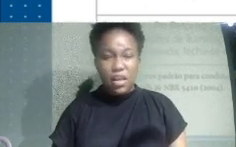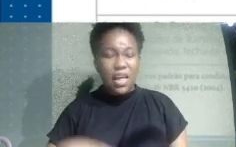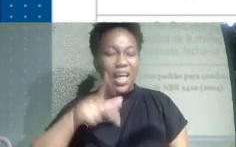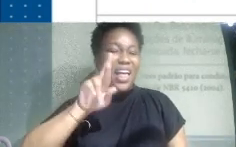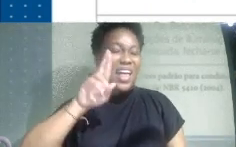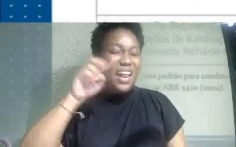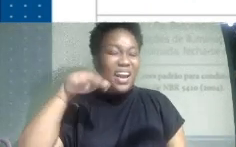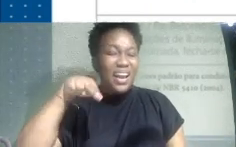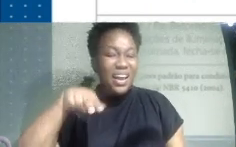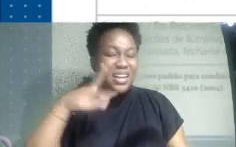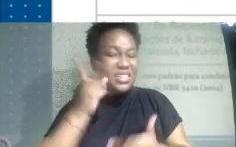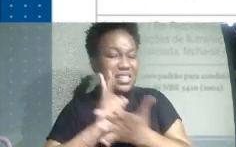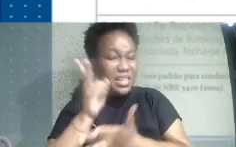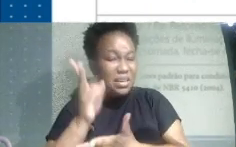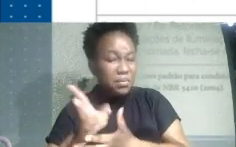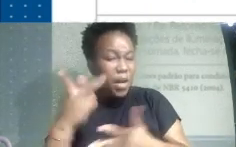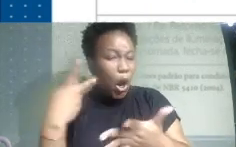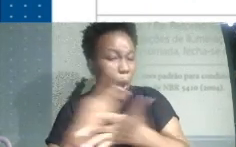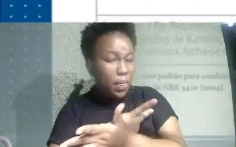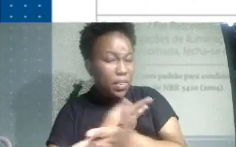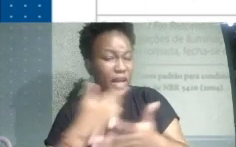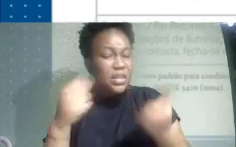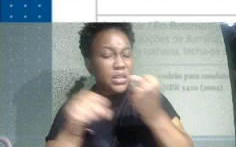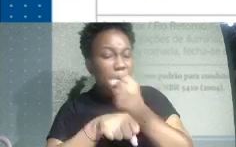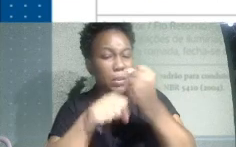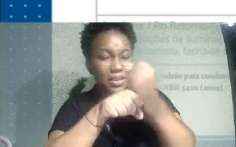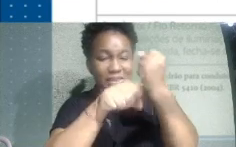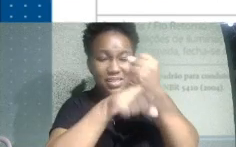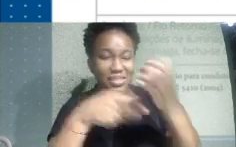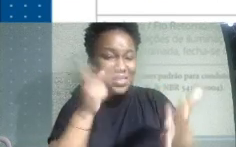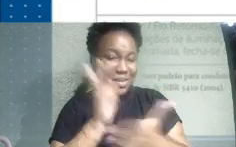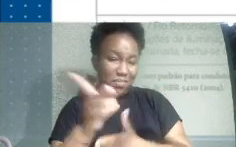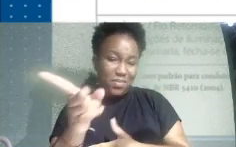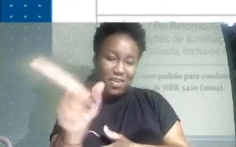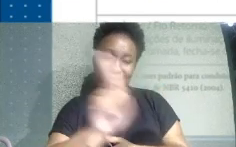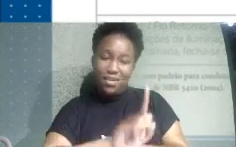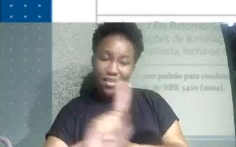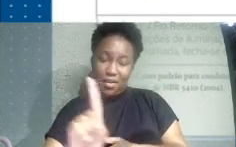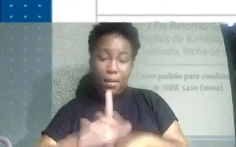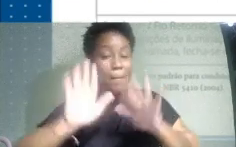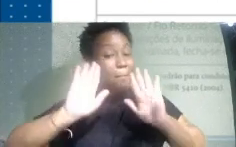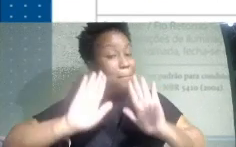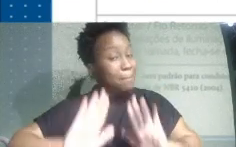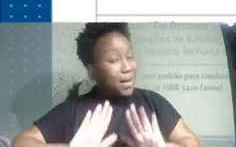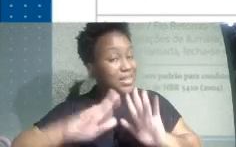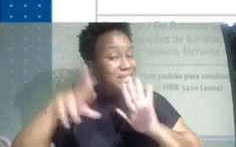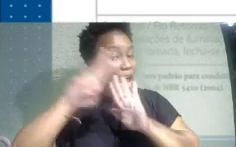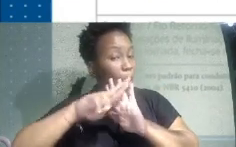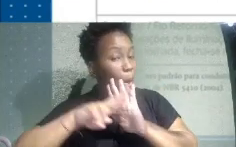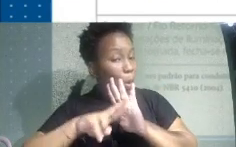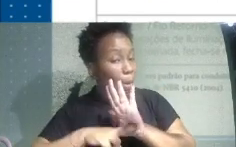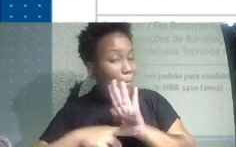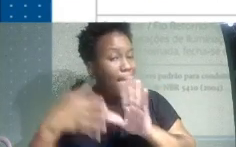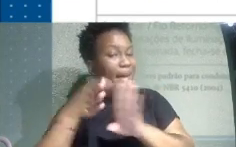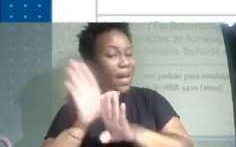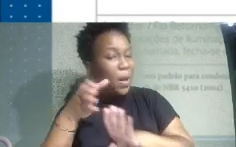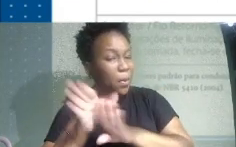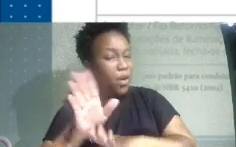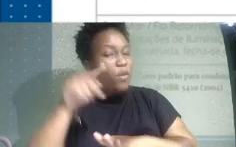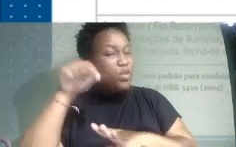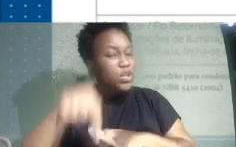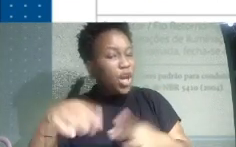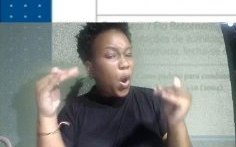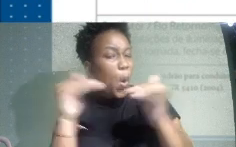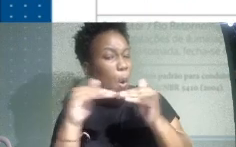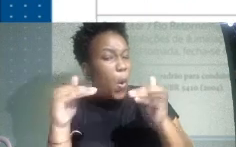mas isso sempre acontece nas obras? Nem sempre, tá, pessoal? Mas é o que a norma recomenda. Vocês concordam comigo que se eu